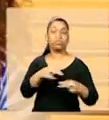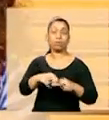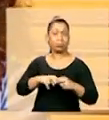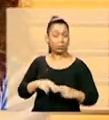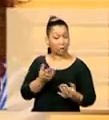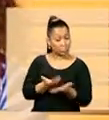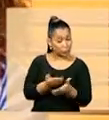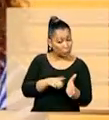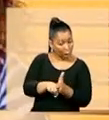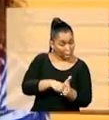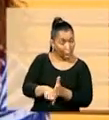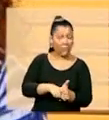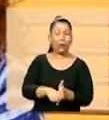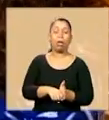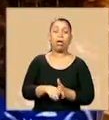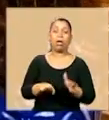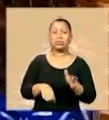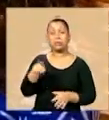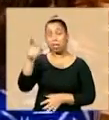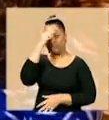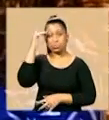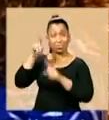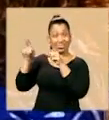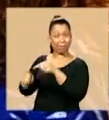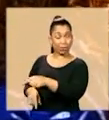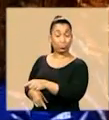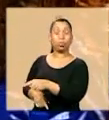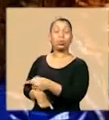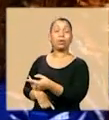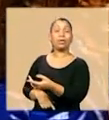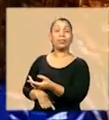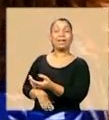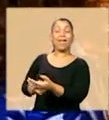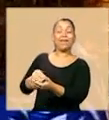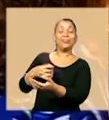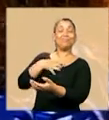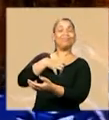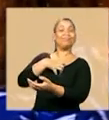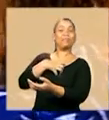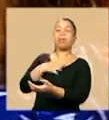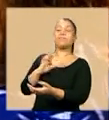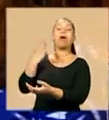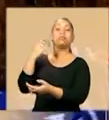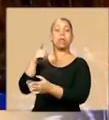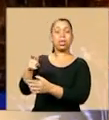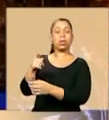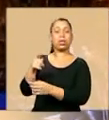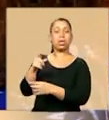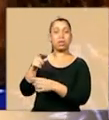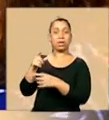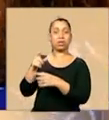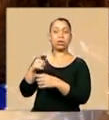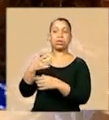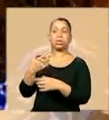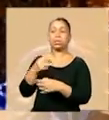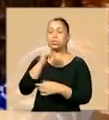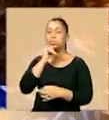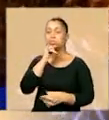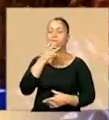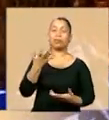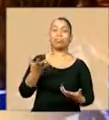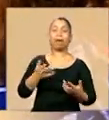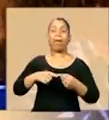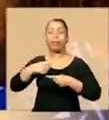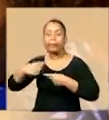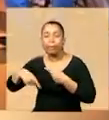desenvolvido mediante estudos. Então, muitas vezes o trabalhador tem a falsa impressão de que aquele equipamento de proteção atrasa o